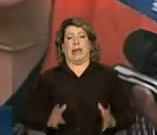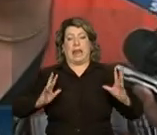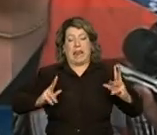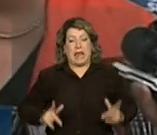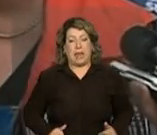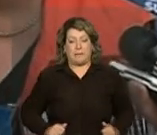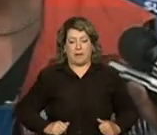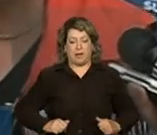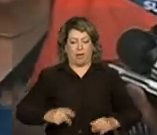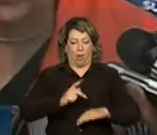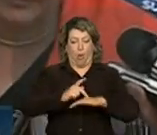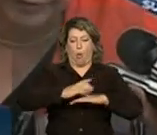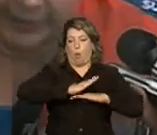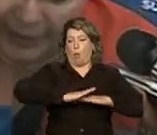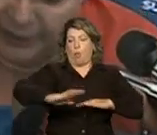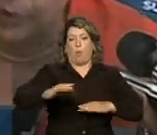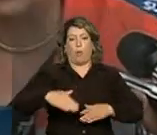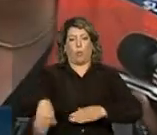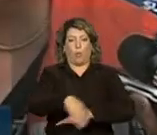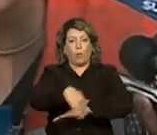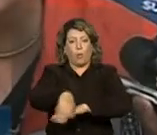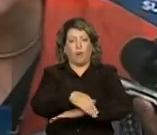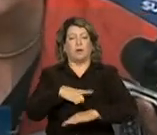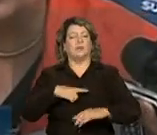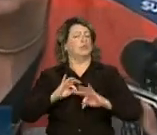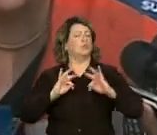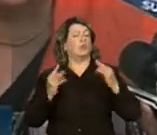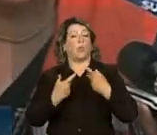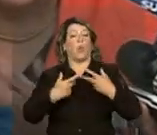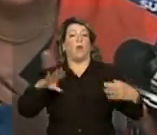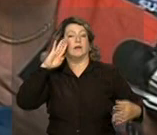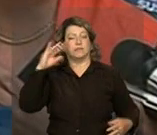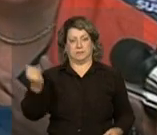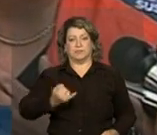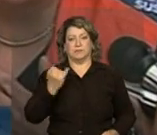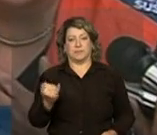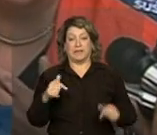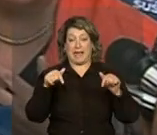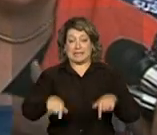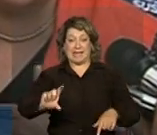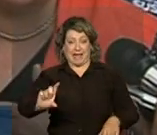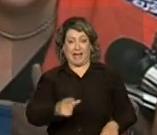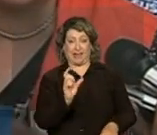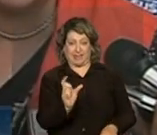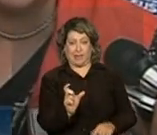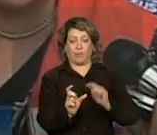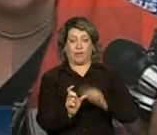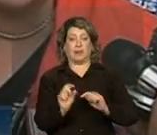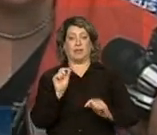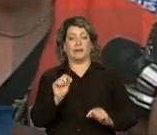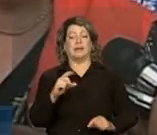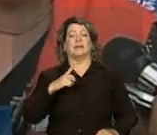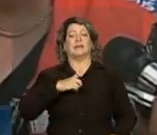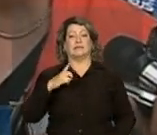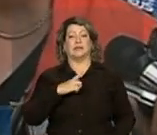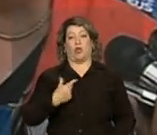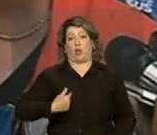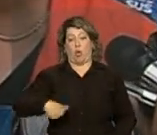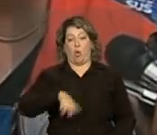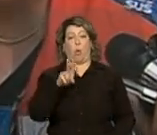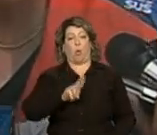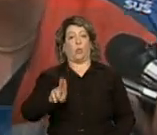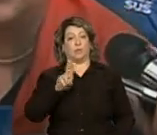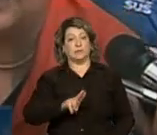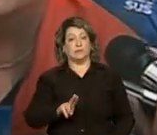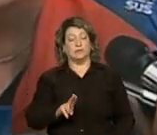limpeza de rua, né? Enfim, fazer essas coisas fundamentais. E esse cartão é um cartão que nós